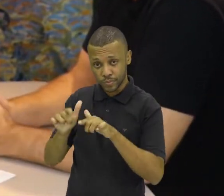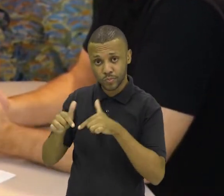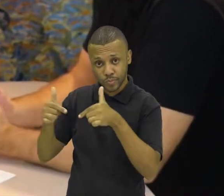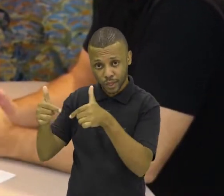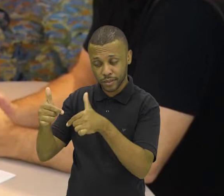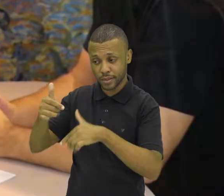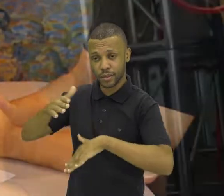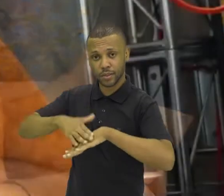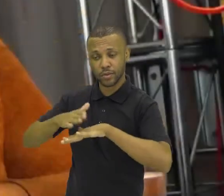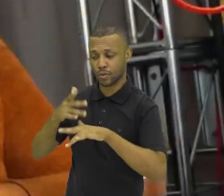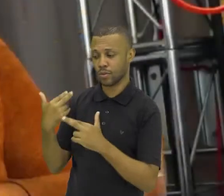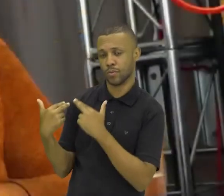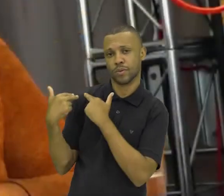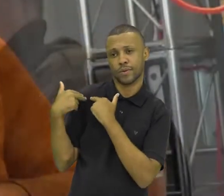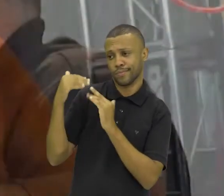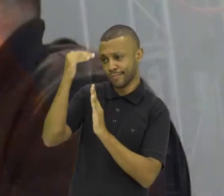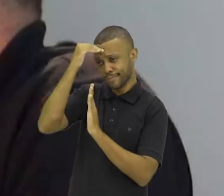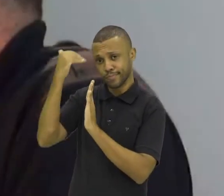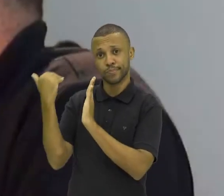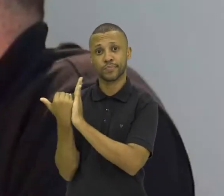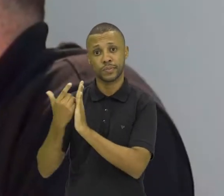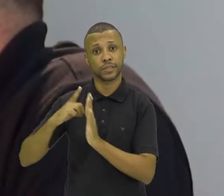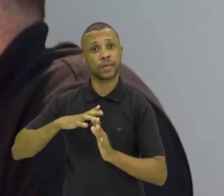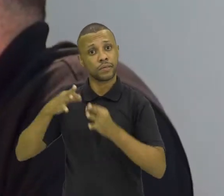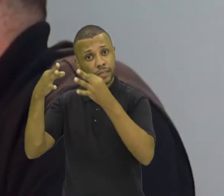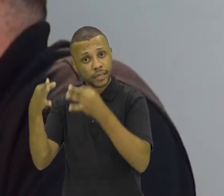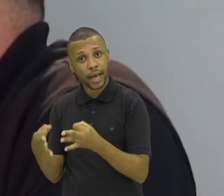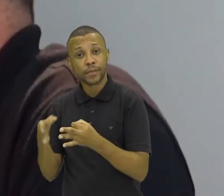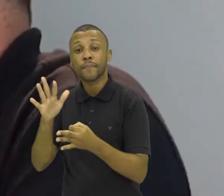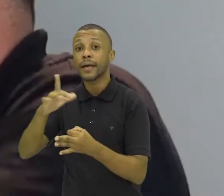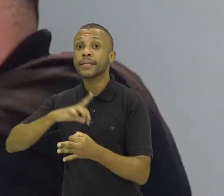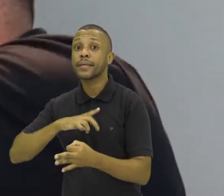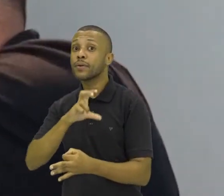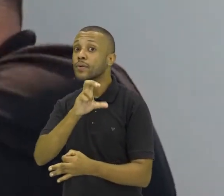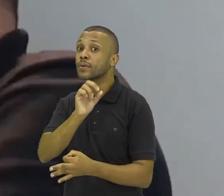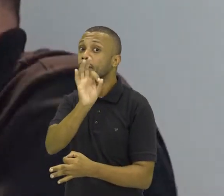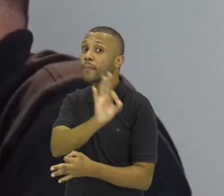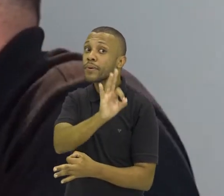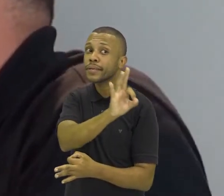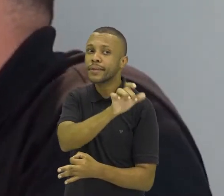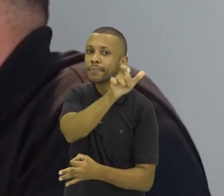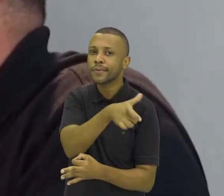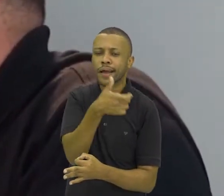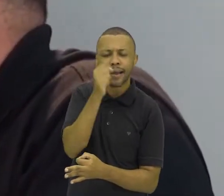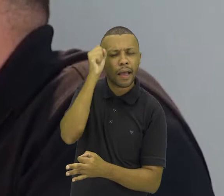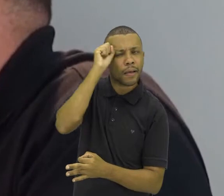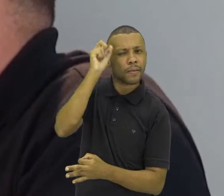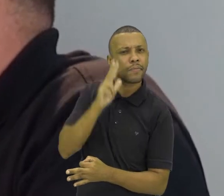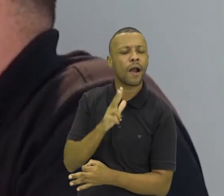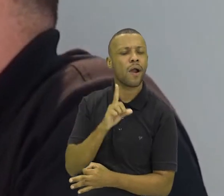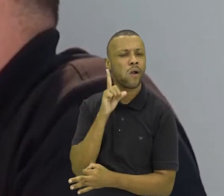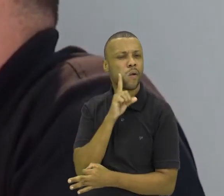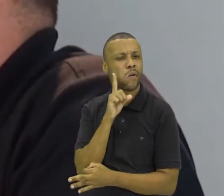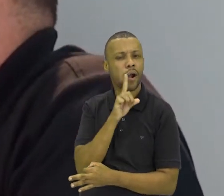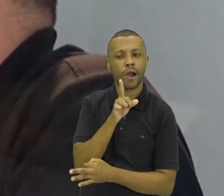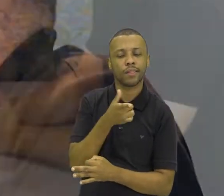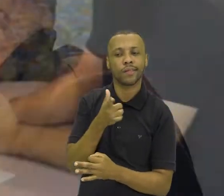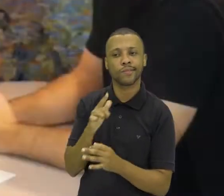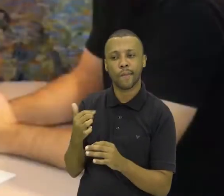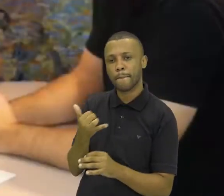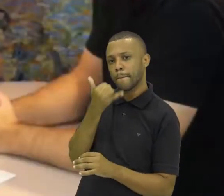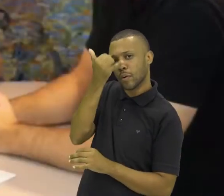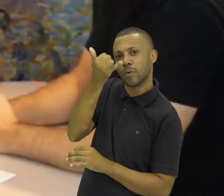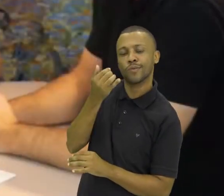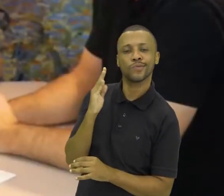parte, né? Os seus 50%, por mais que você faça tudo Sim. certo, tem o externo, né? Não, esta semana, vendo